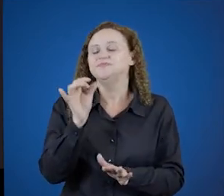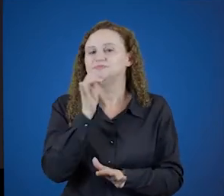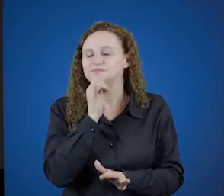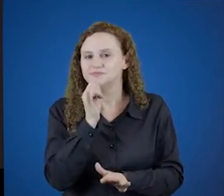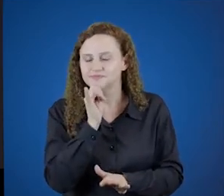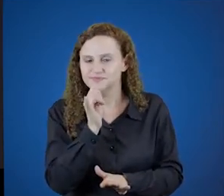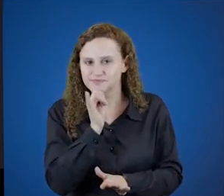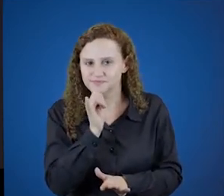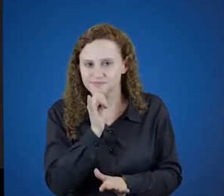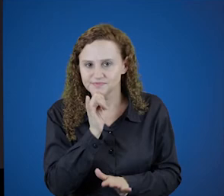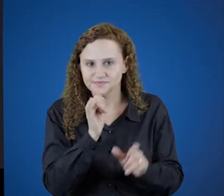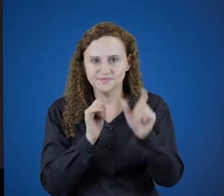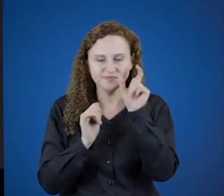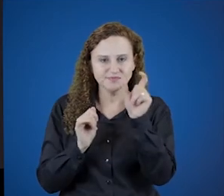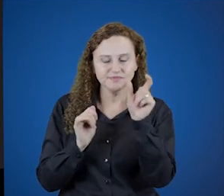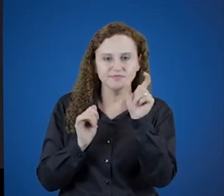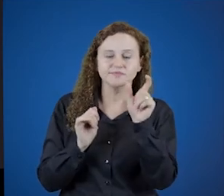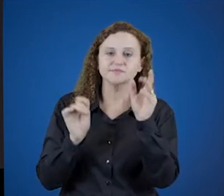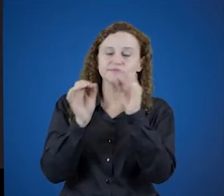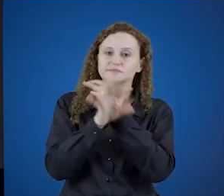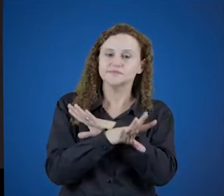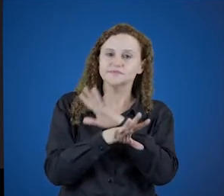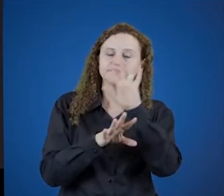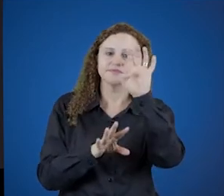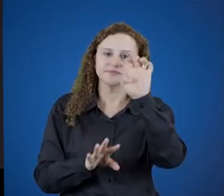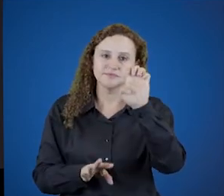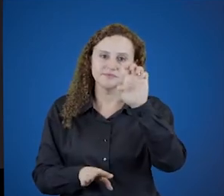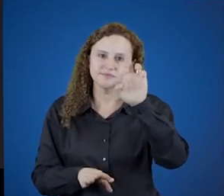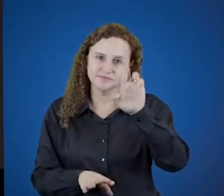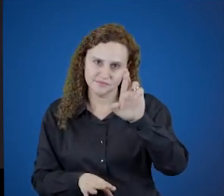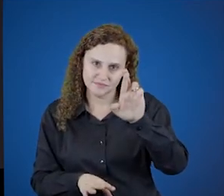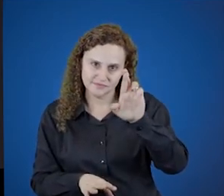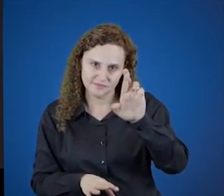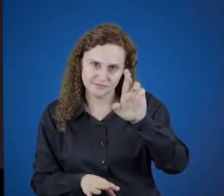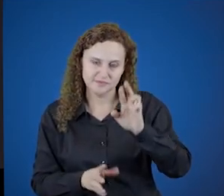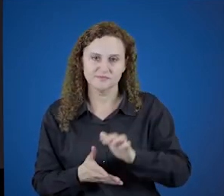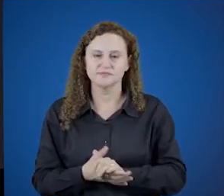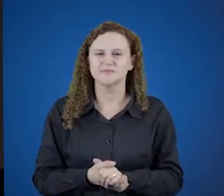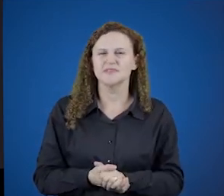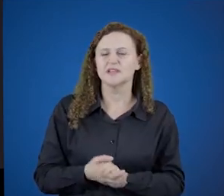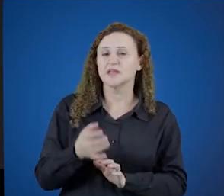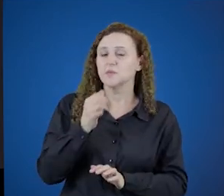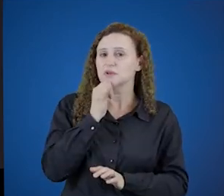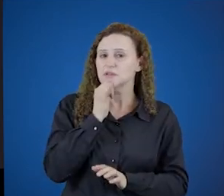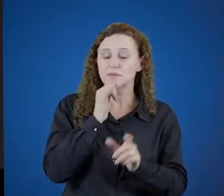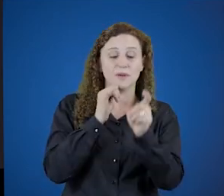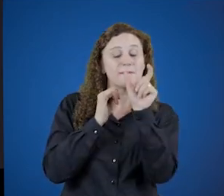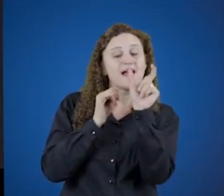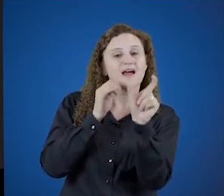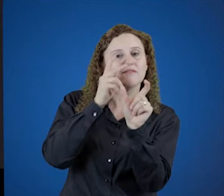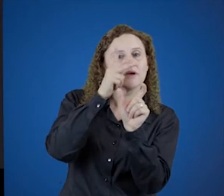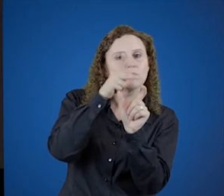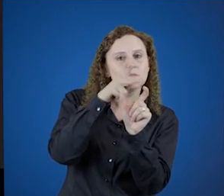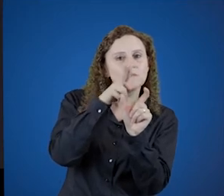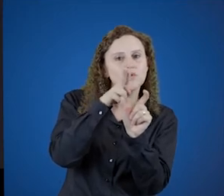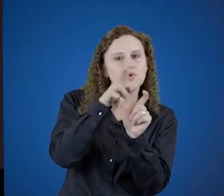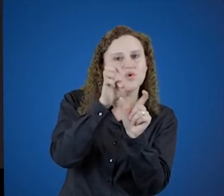exemplo as palavras terminadas em er no caso de puer